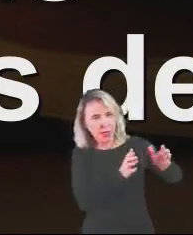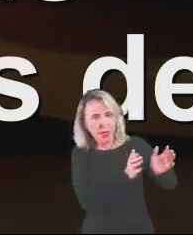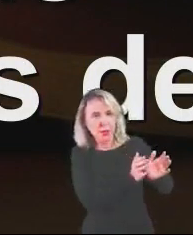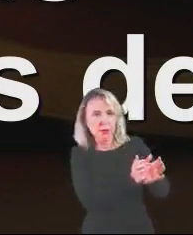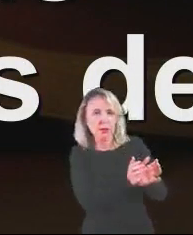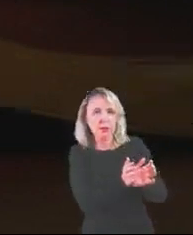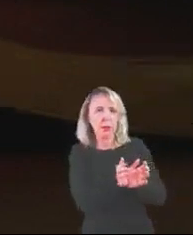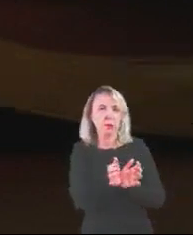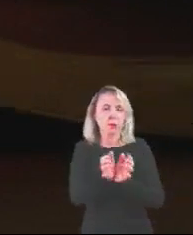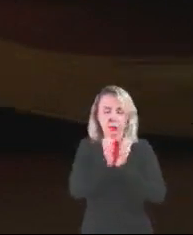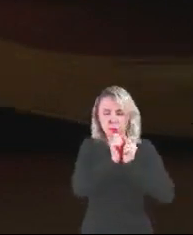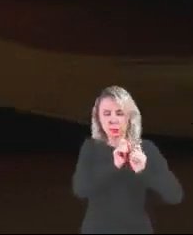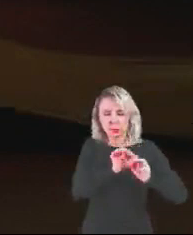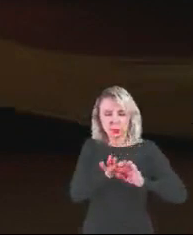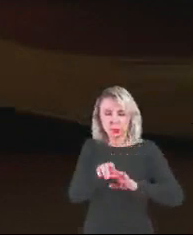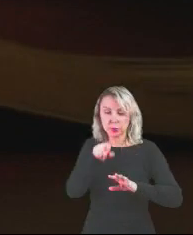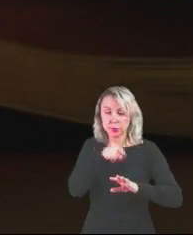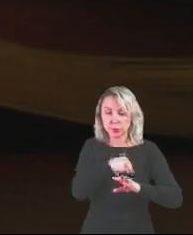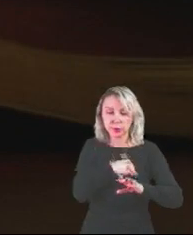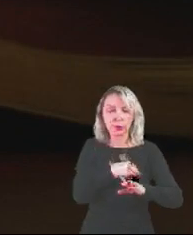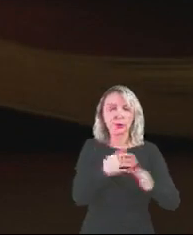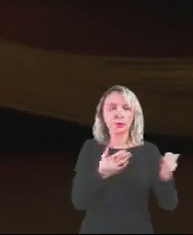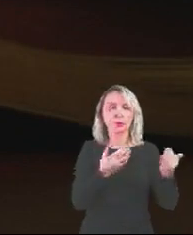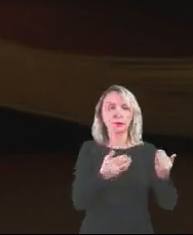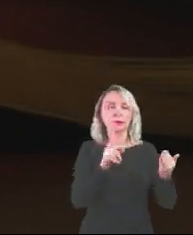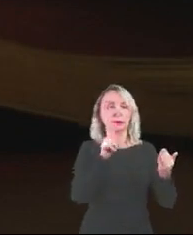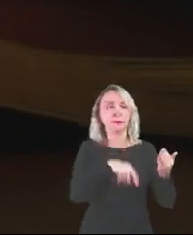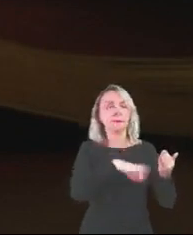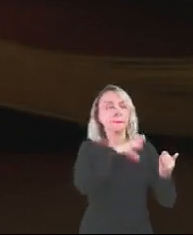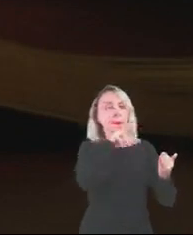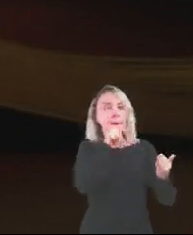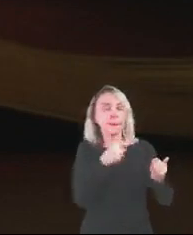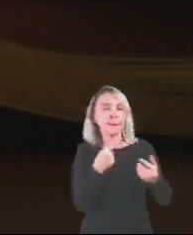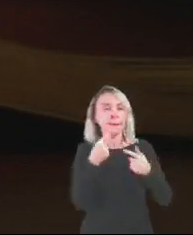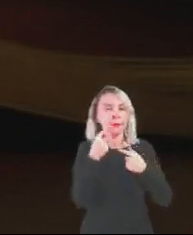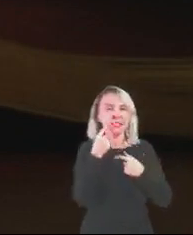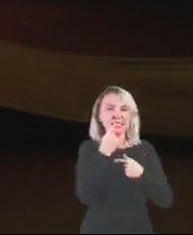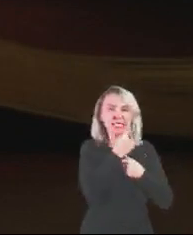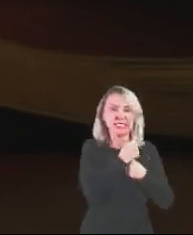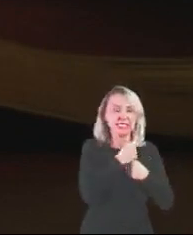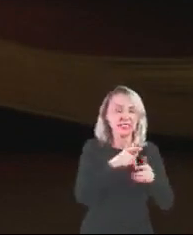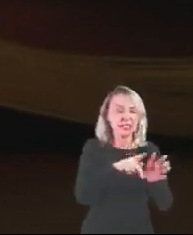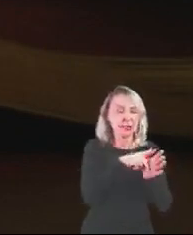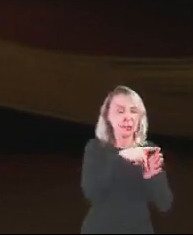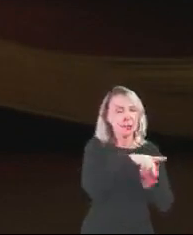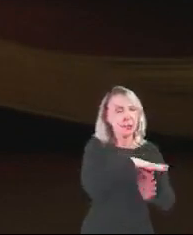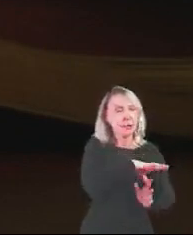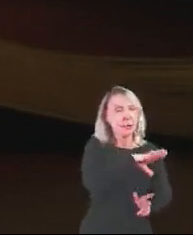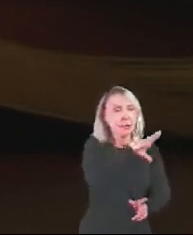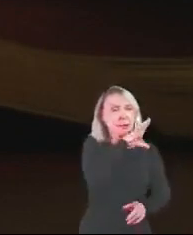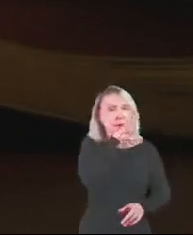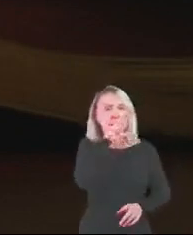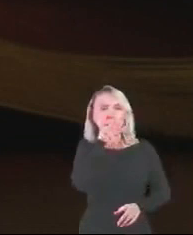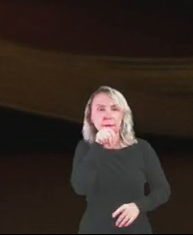dentes são dentes de leão e tem queixadas de um leão velho.